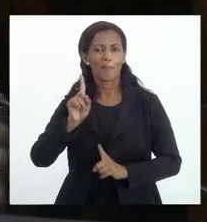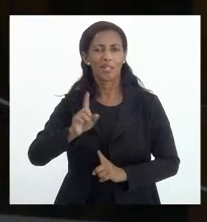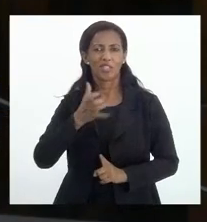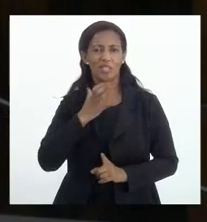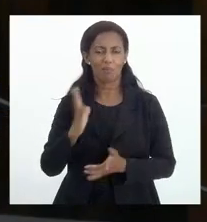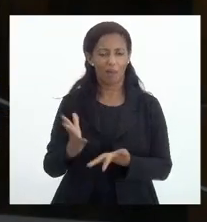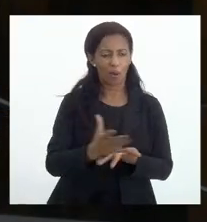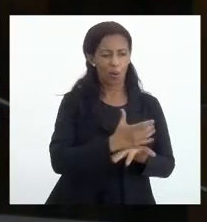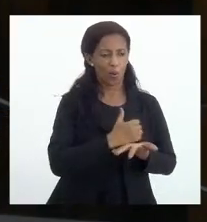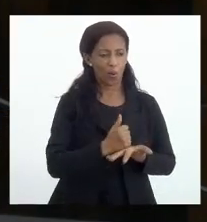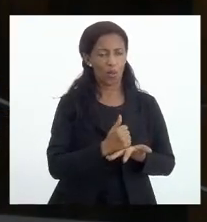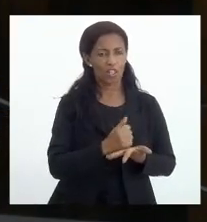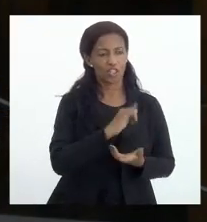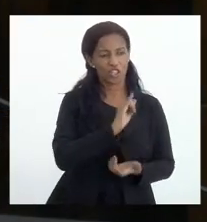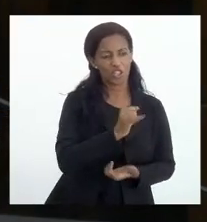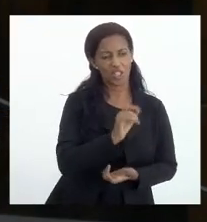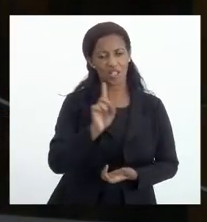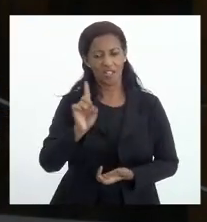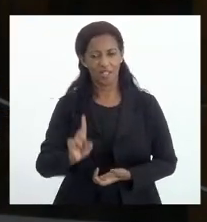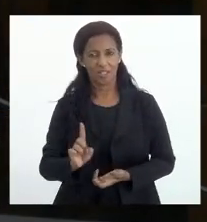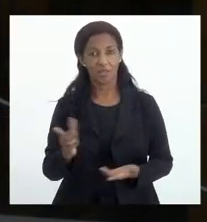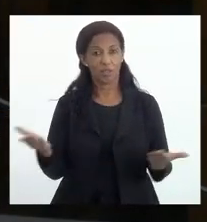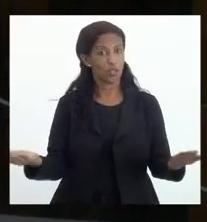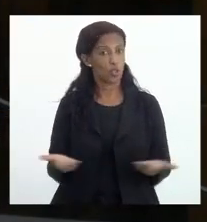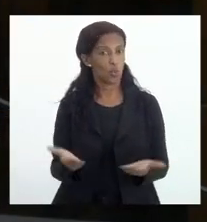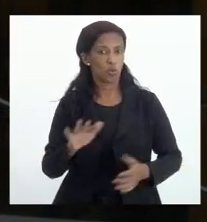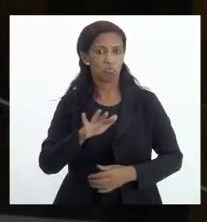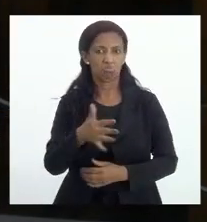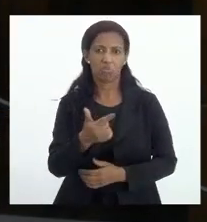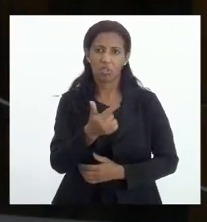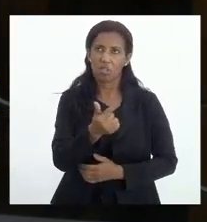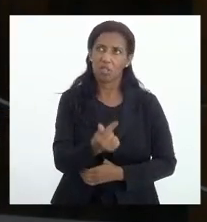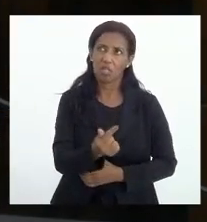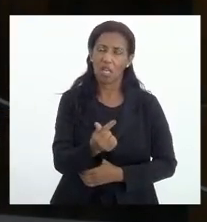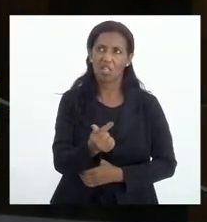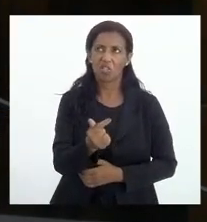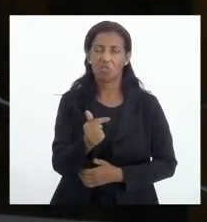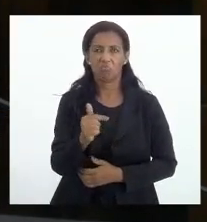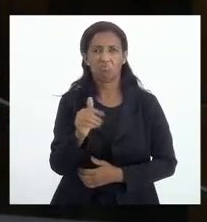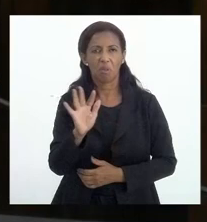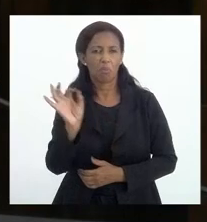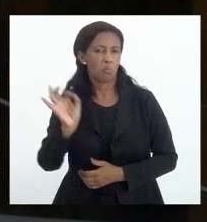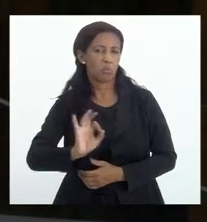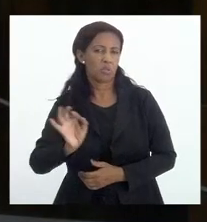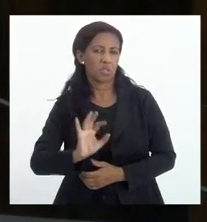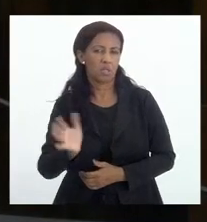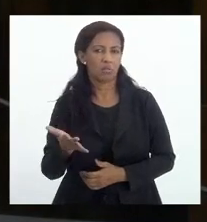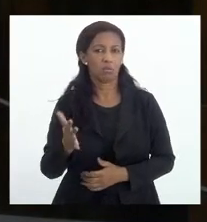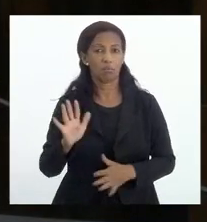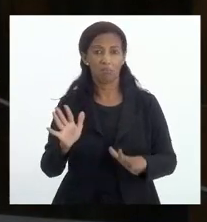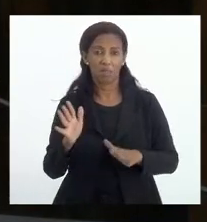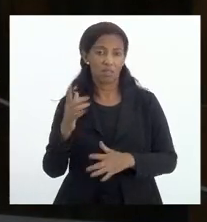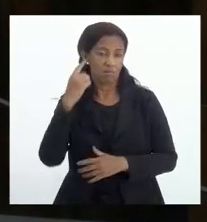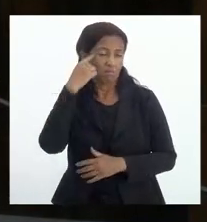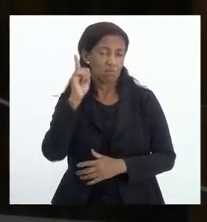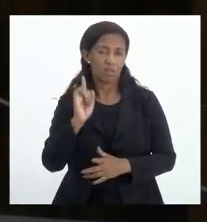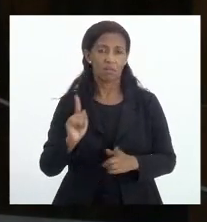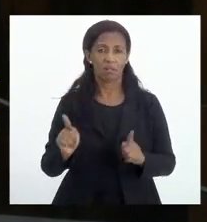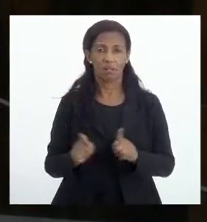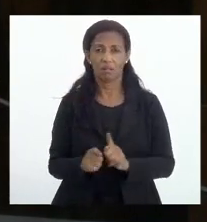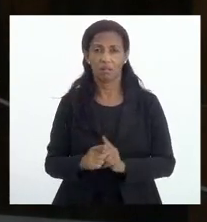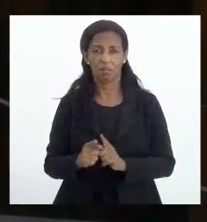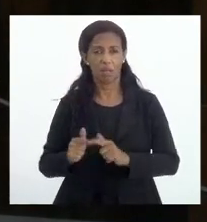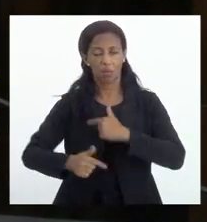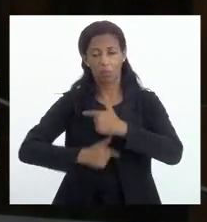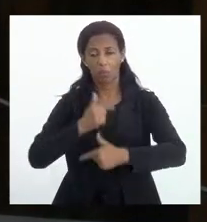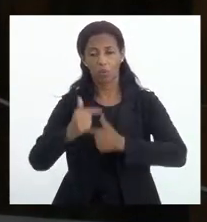IPCA de janeiro a dezembro, que hoje está projetado em torno de 7% e pouco, mas é uma projeção também. Então a gente, para